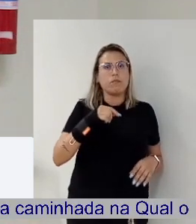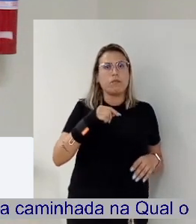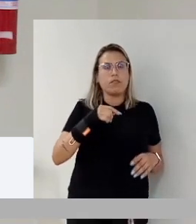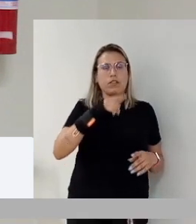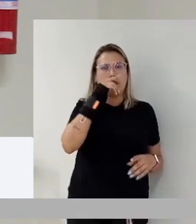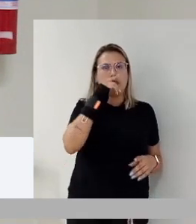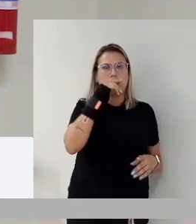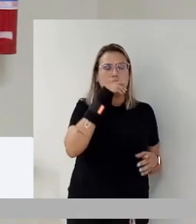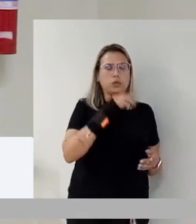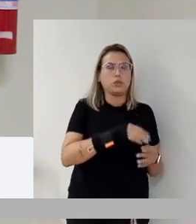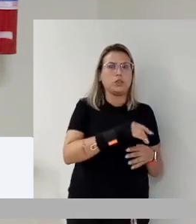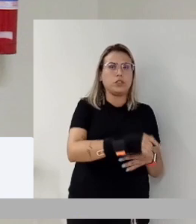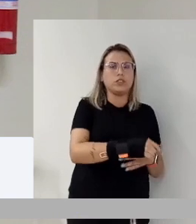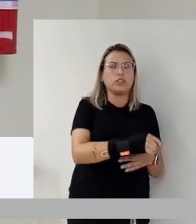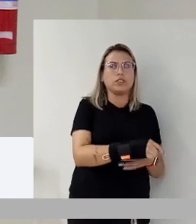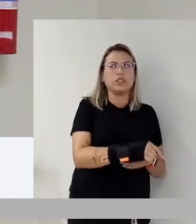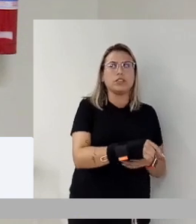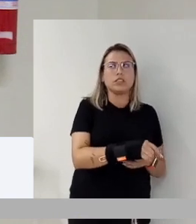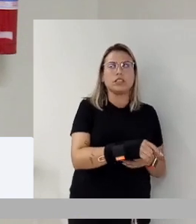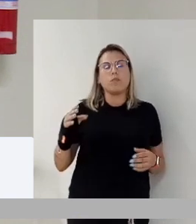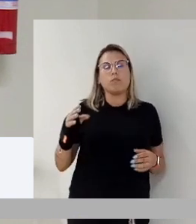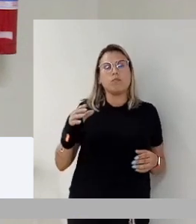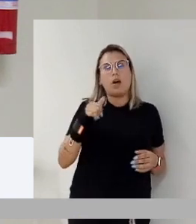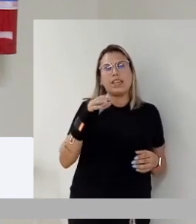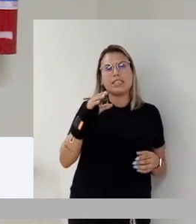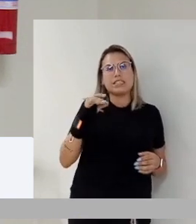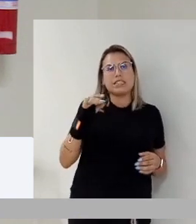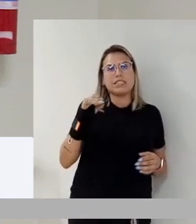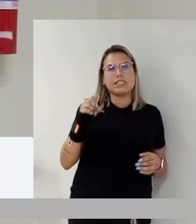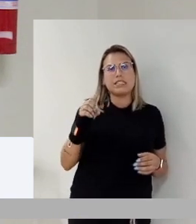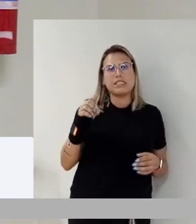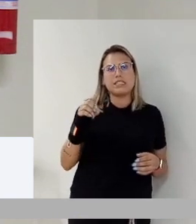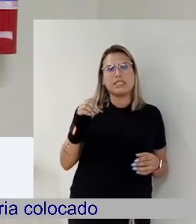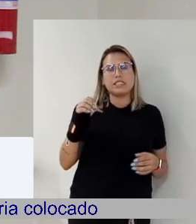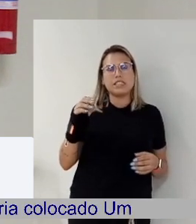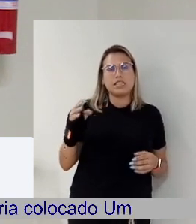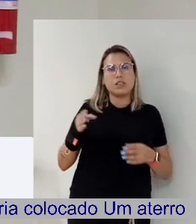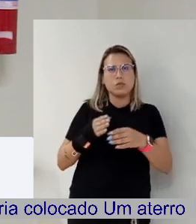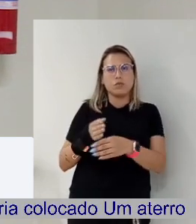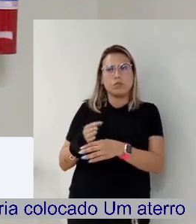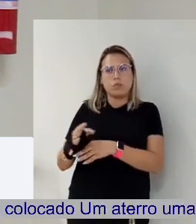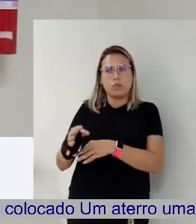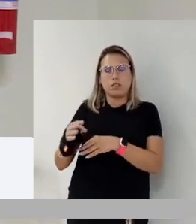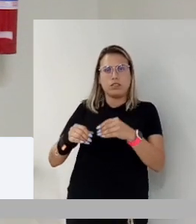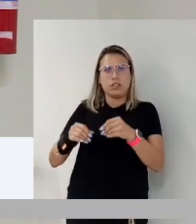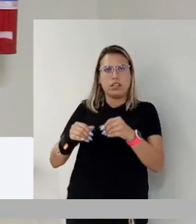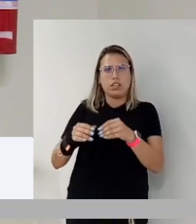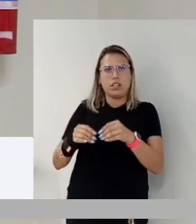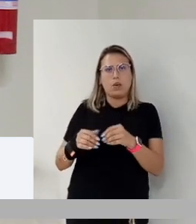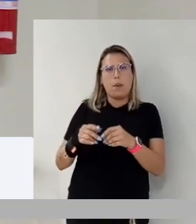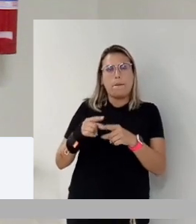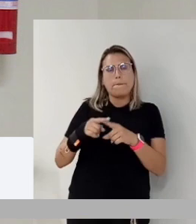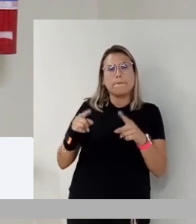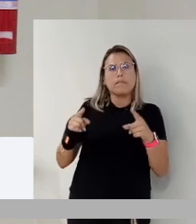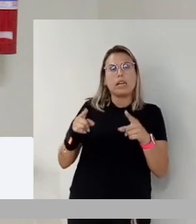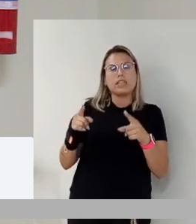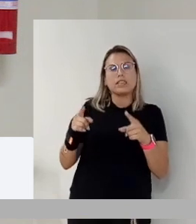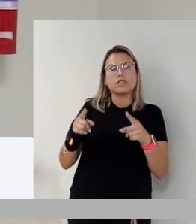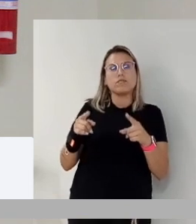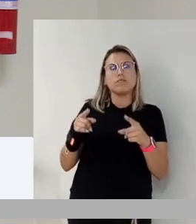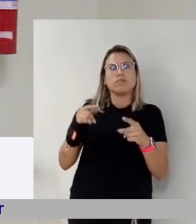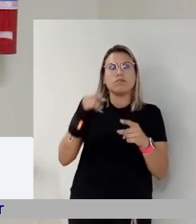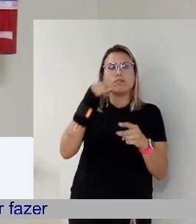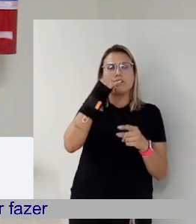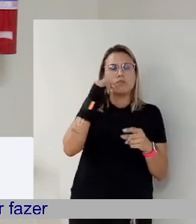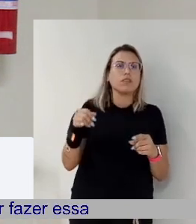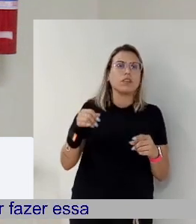seria teria um acesso né ele seria colocado Um aterro numa parte lá para poder a população poder fazer